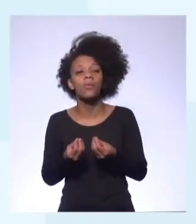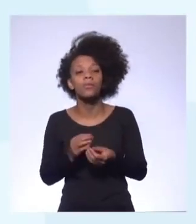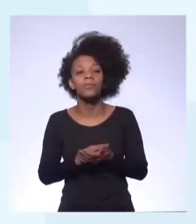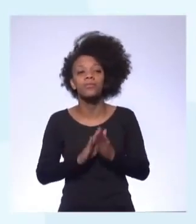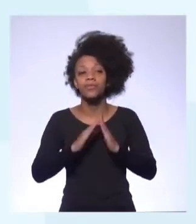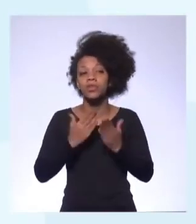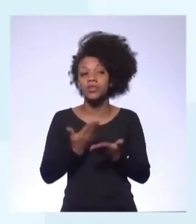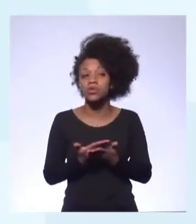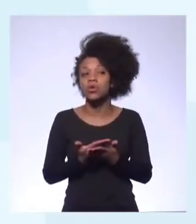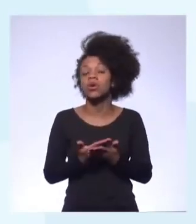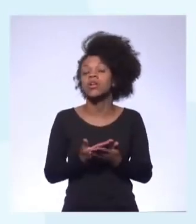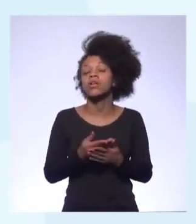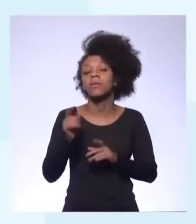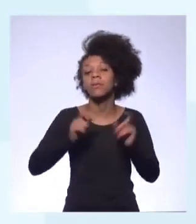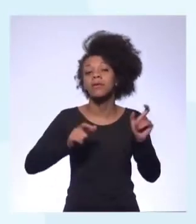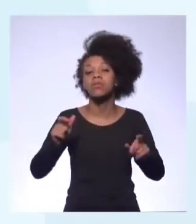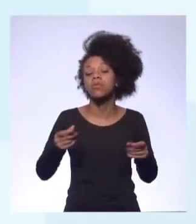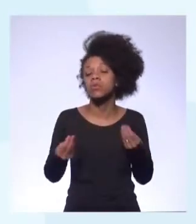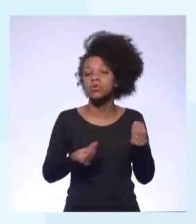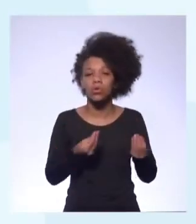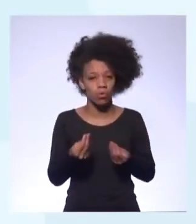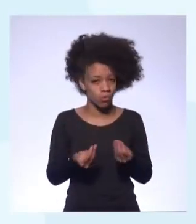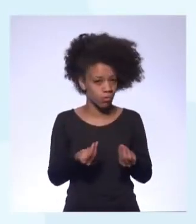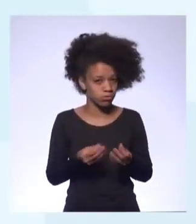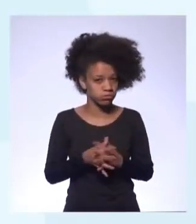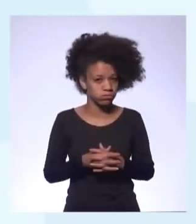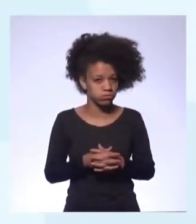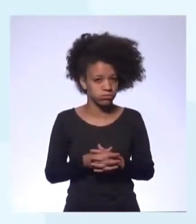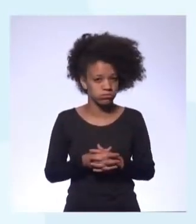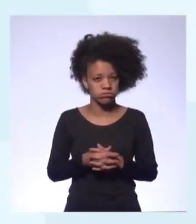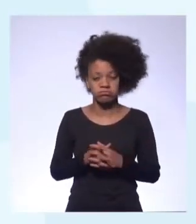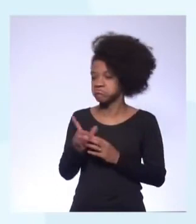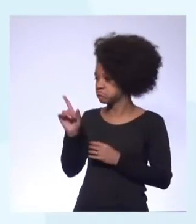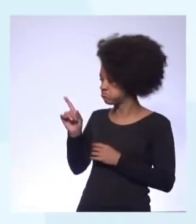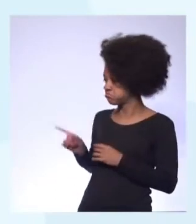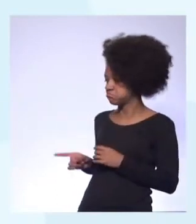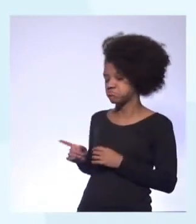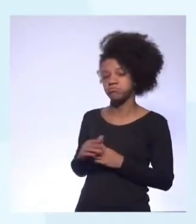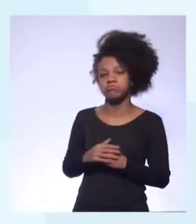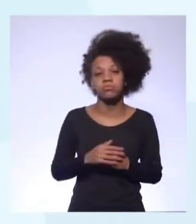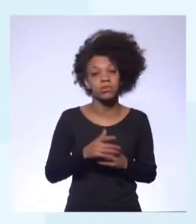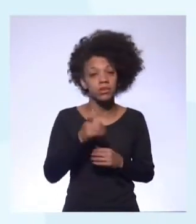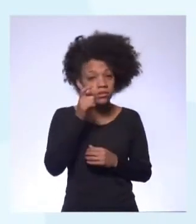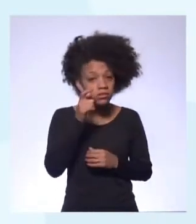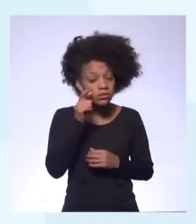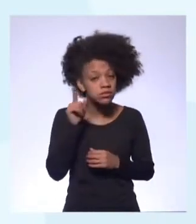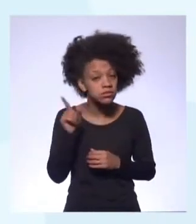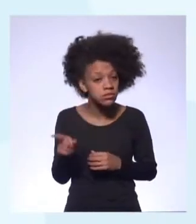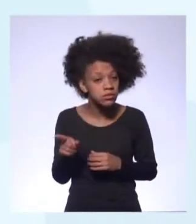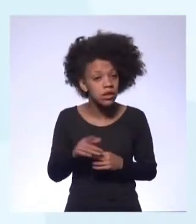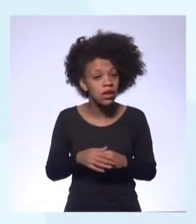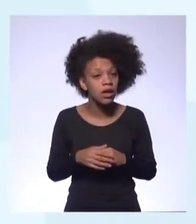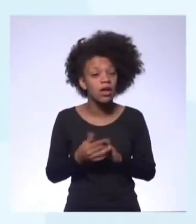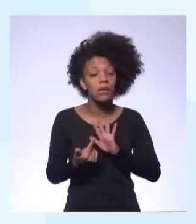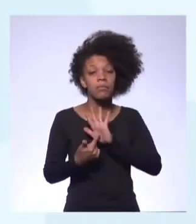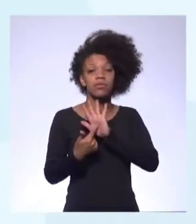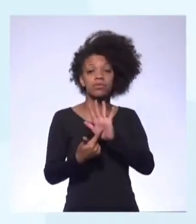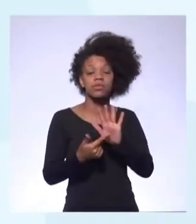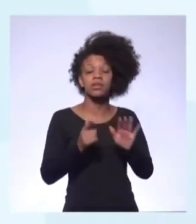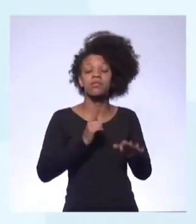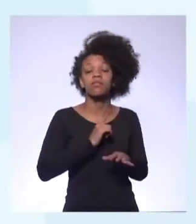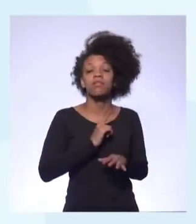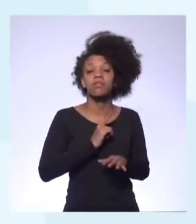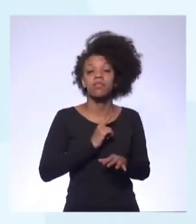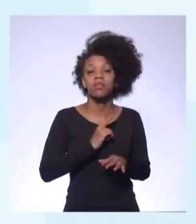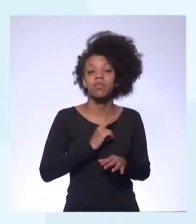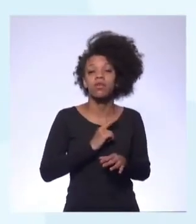Escola é retomada como? E pessoas retomada como? Vamos lá. O interessante aí, gente, é pontuar que tem a questão